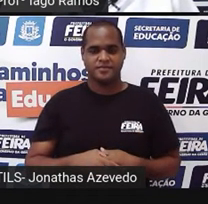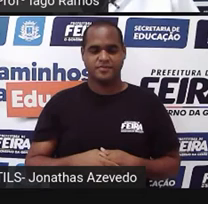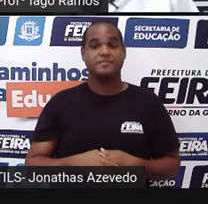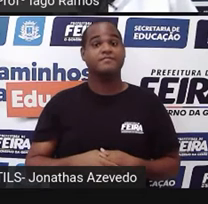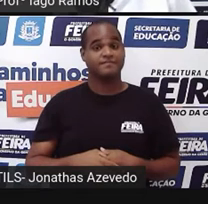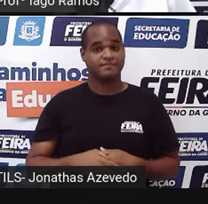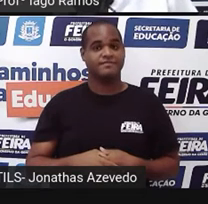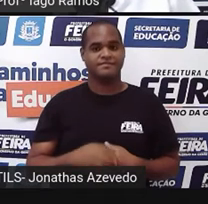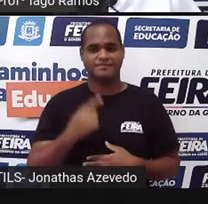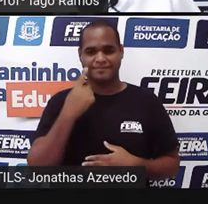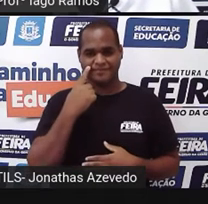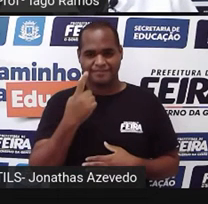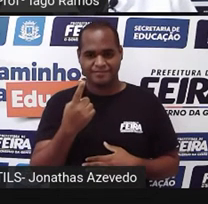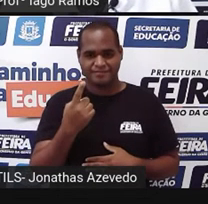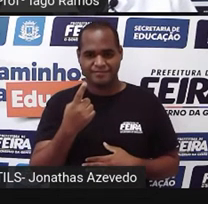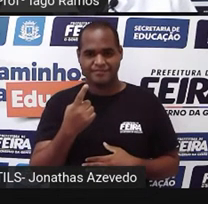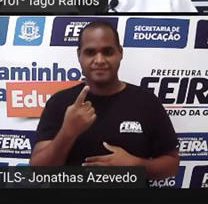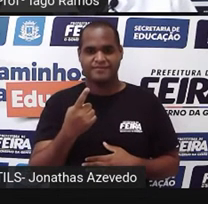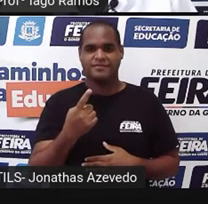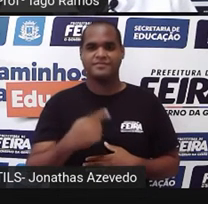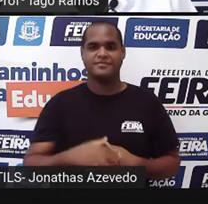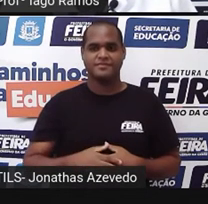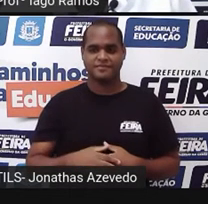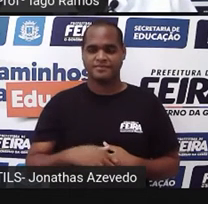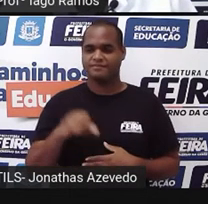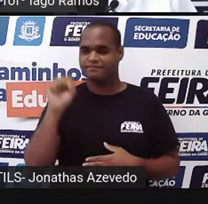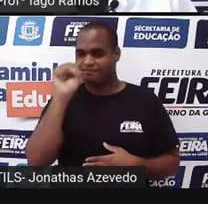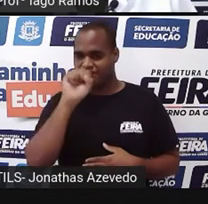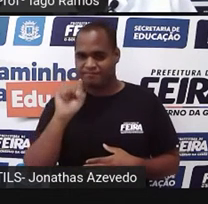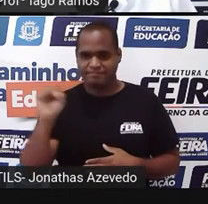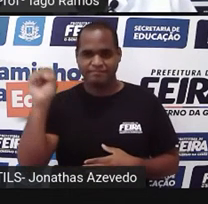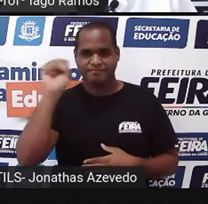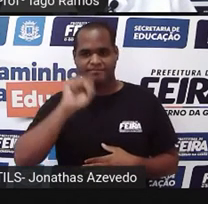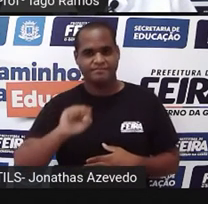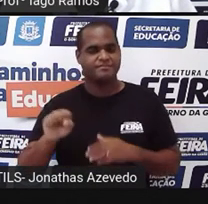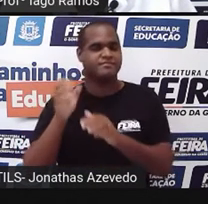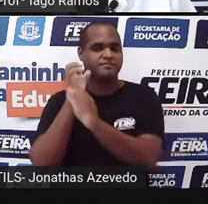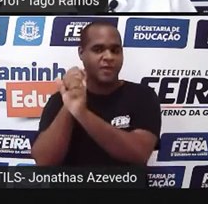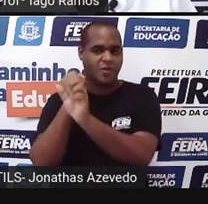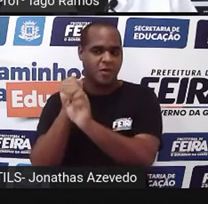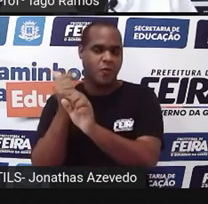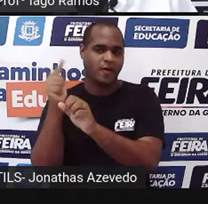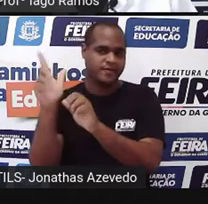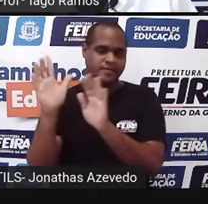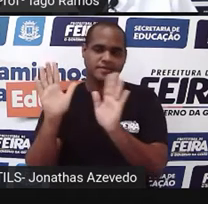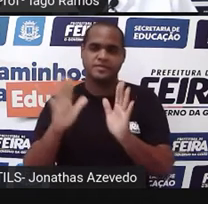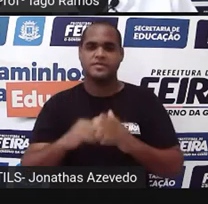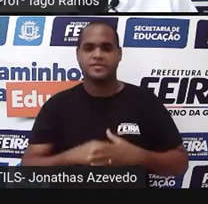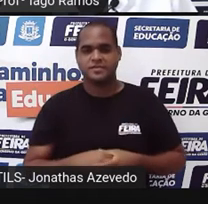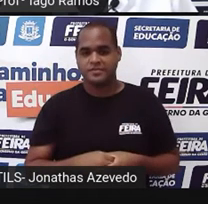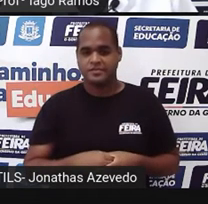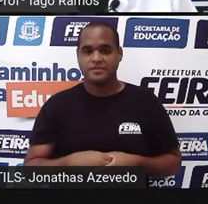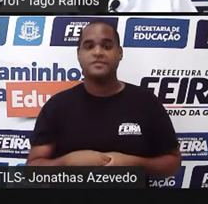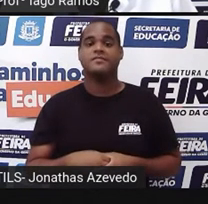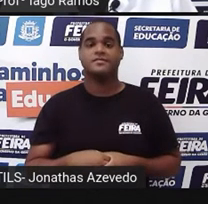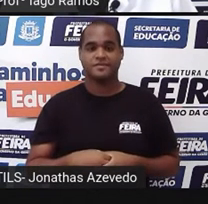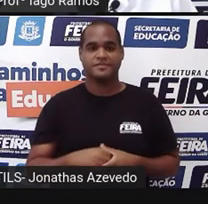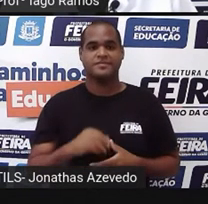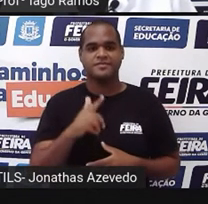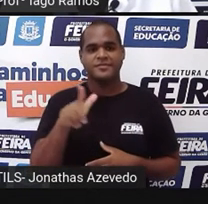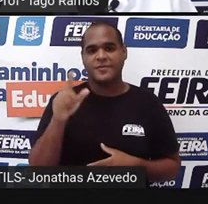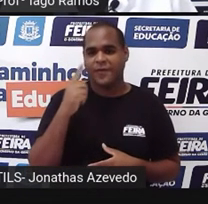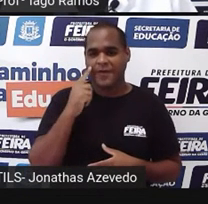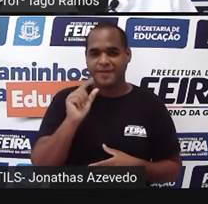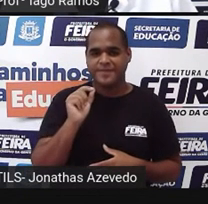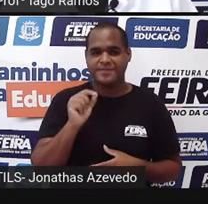Bom vamos lá beleza vamos apagar aquele aquele rascunho da outra conta que a gente já fez a gente tem espaço